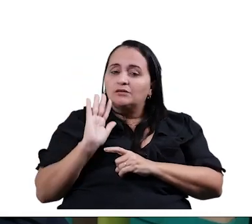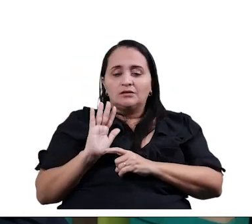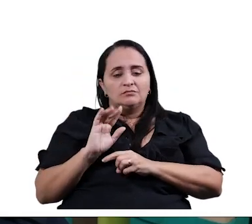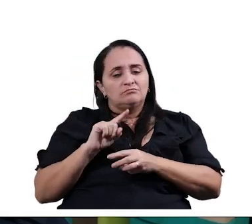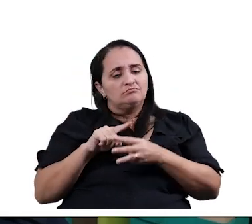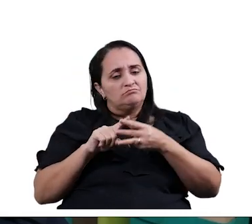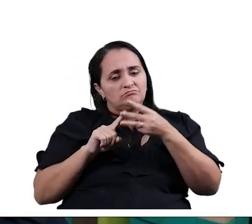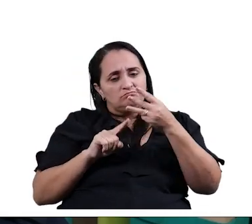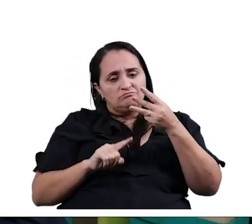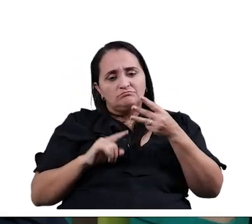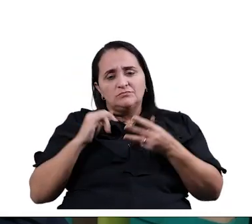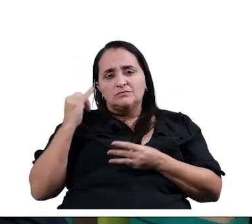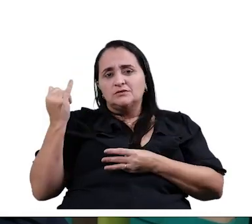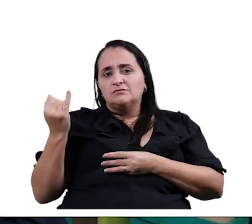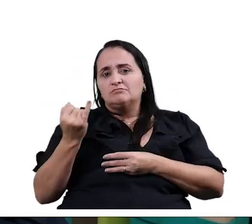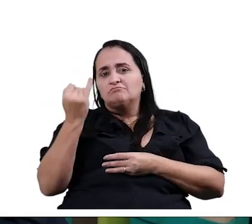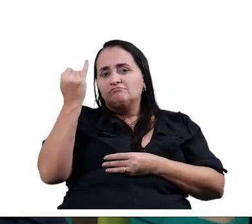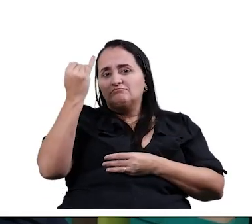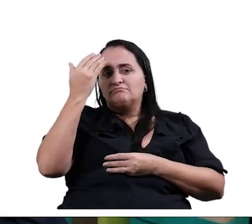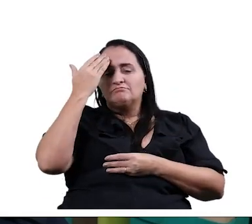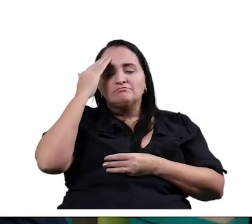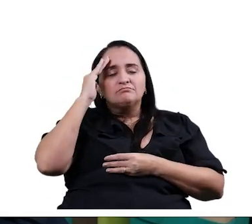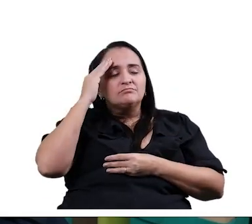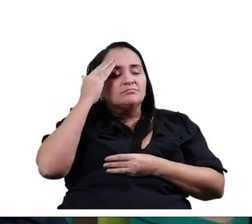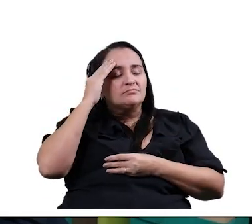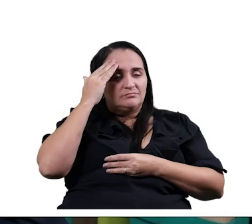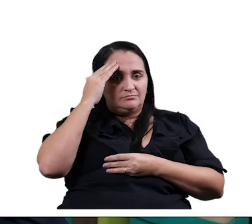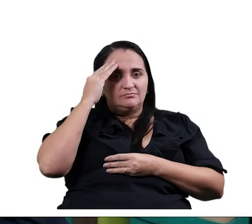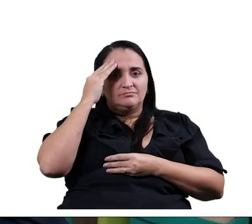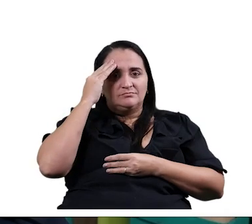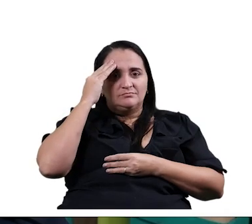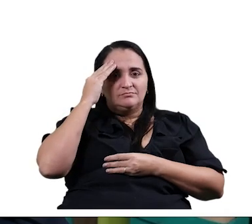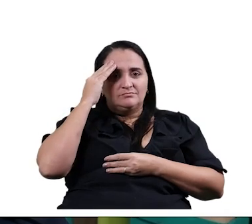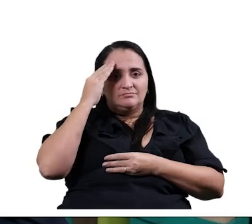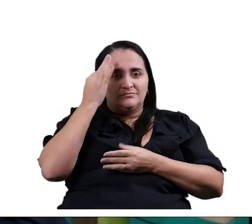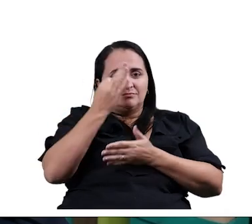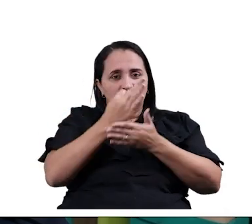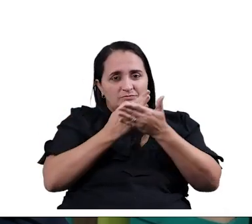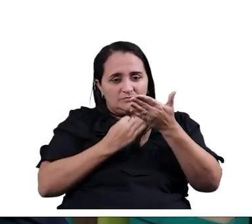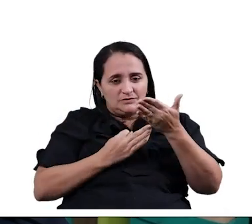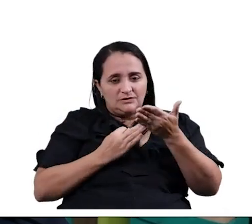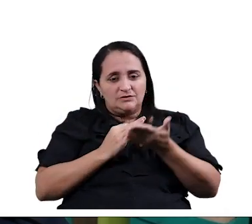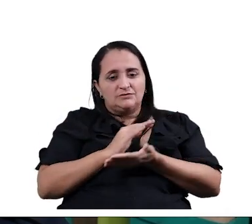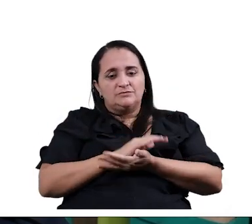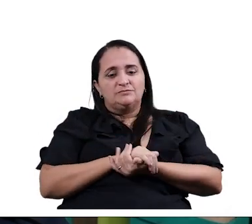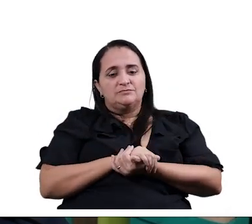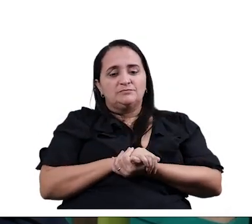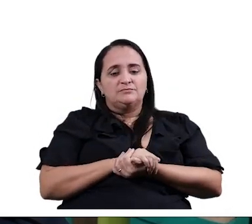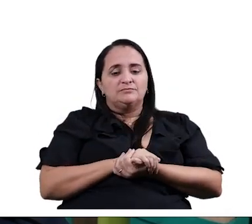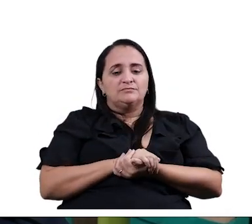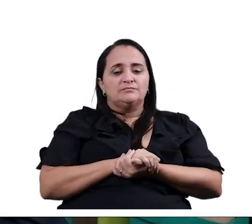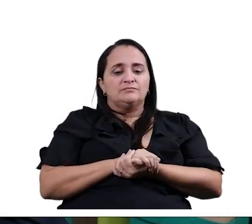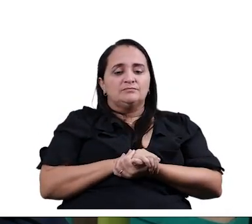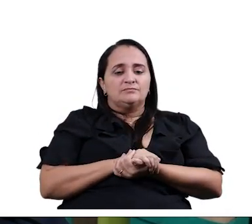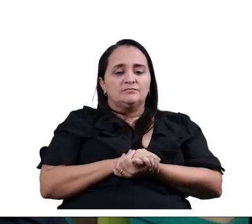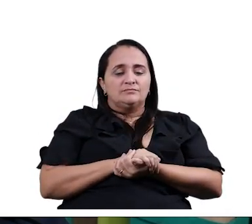3 perguntas fundamentais para a gente entender a função de um texto.